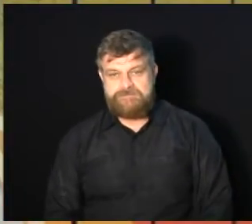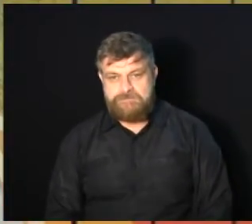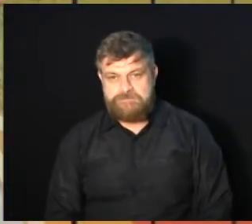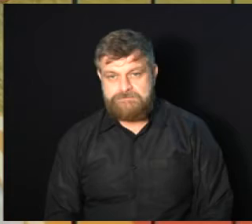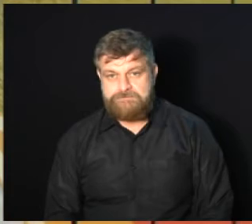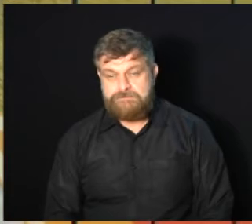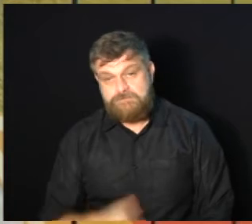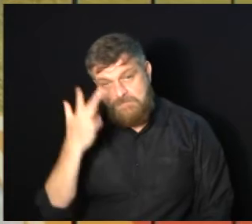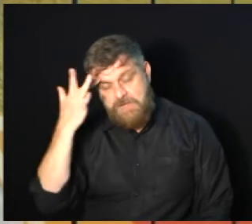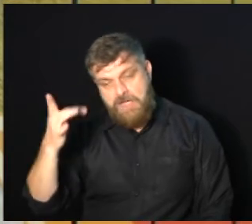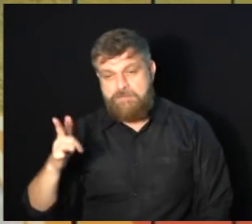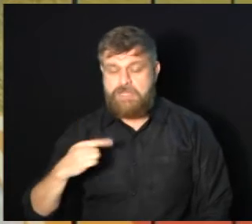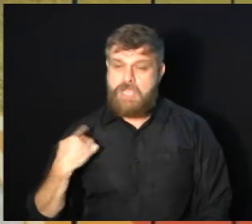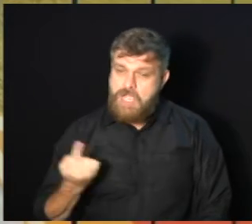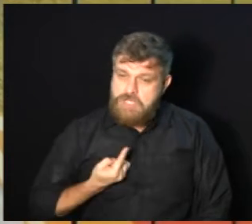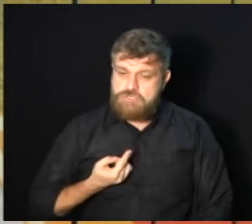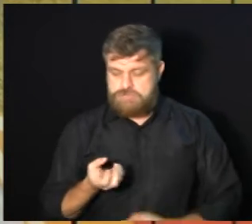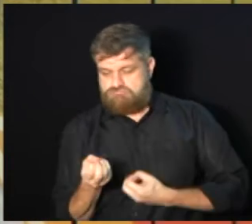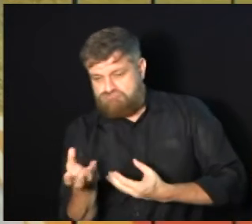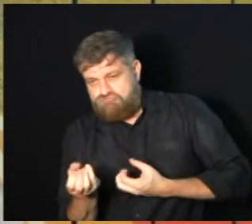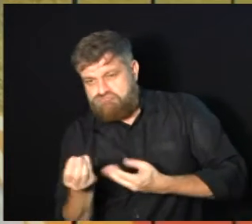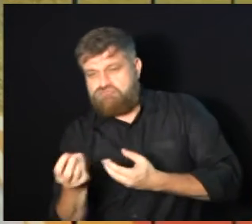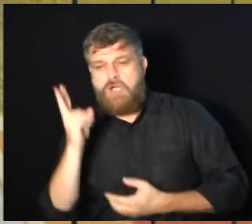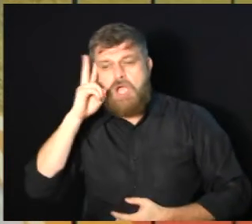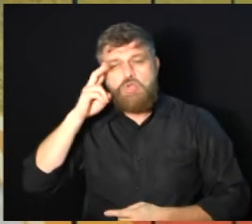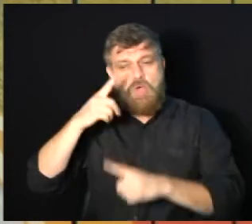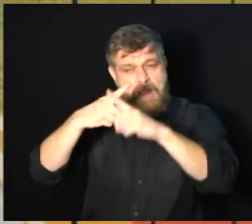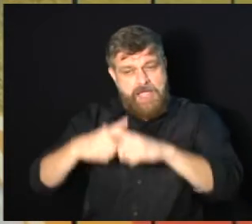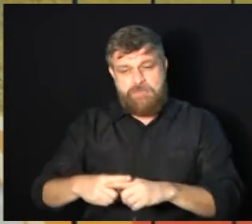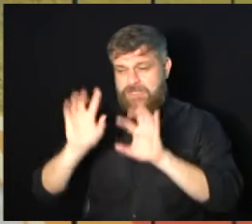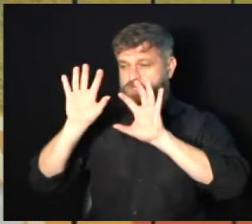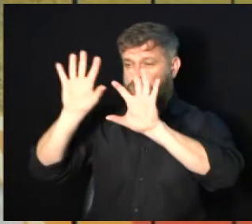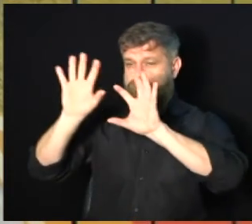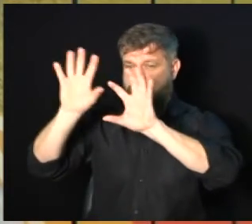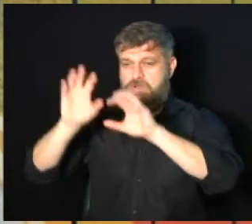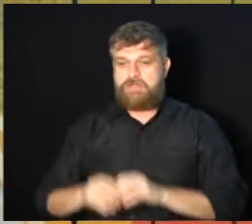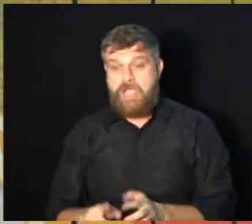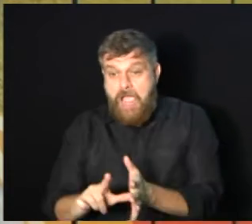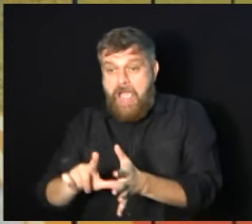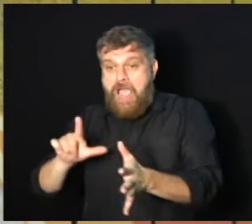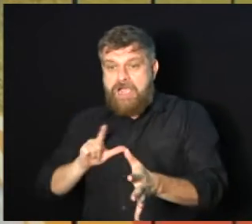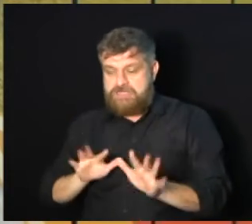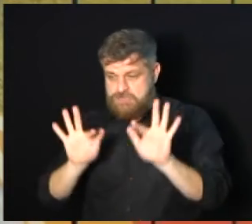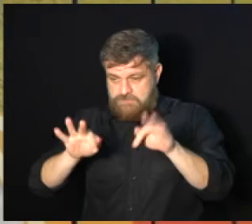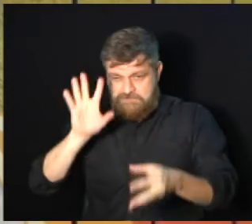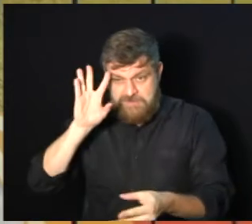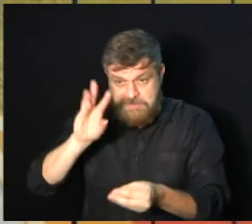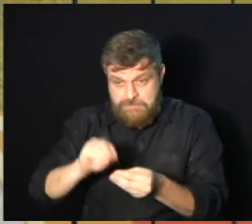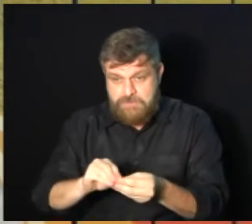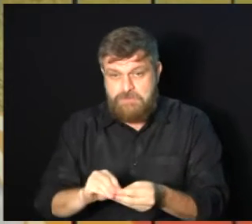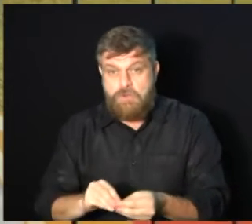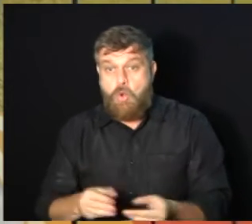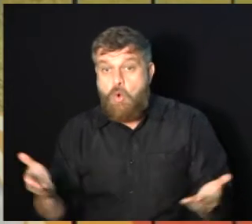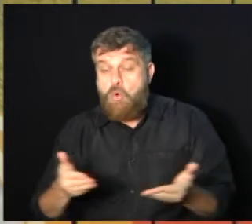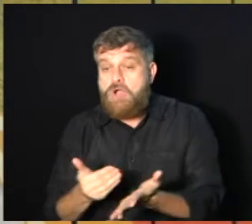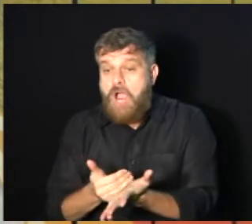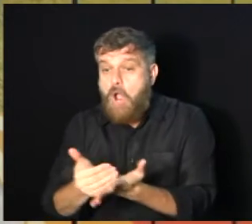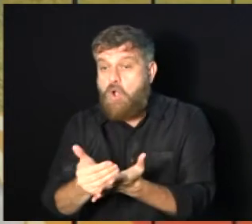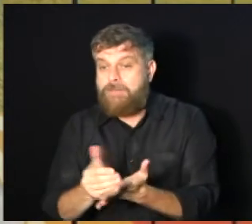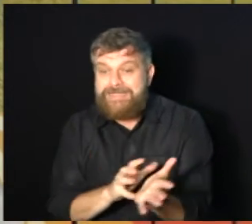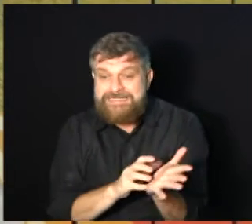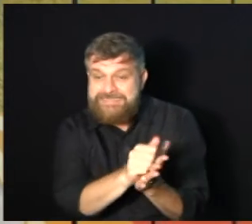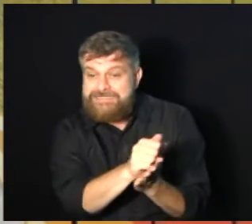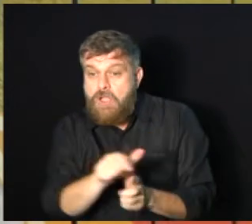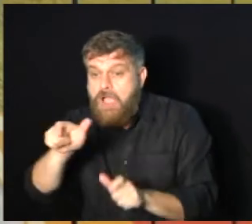E amanhã, claro, a gente conta a história dessa partida. Antes de encerrar o jornal, olha só. Começa hoje a inscrição